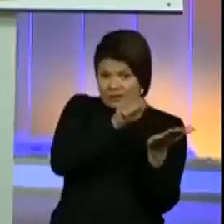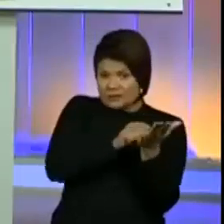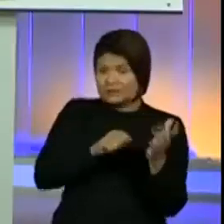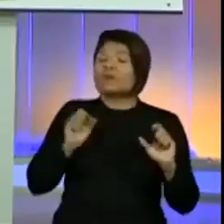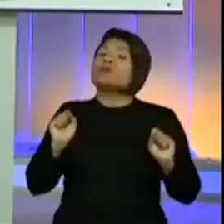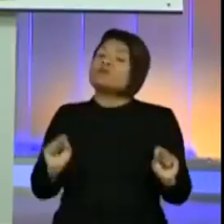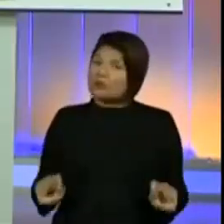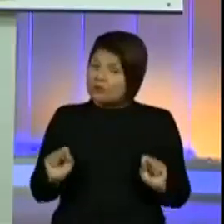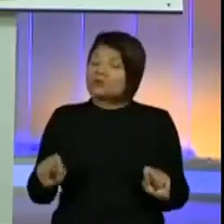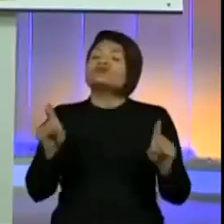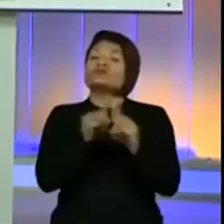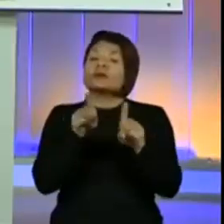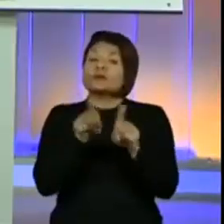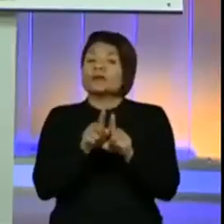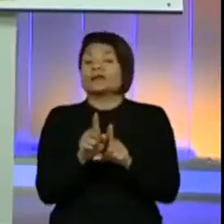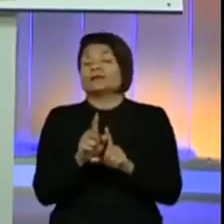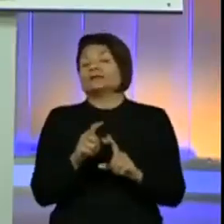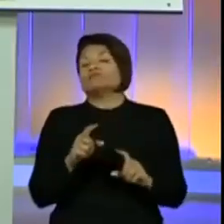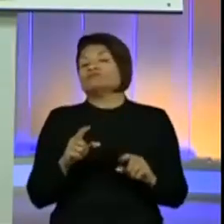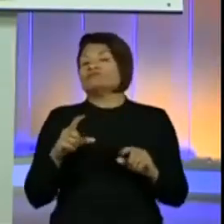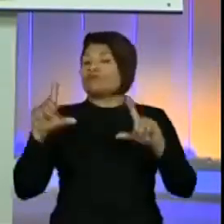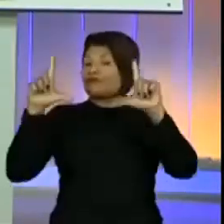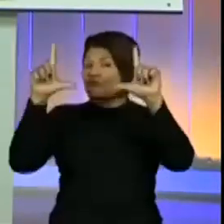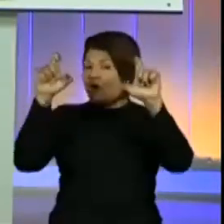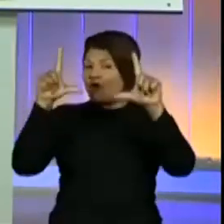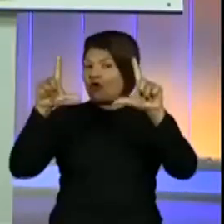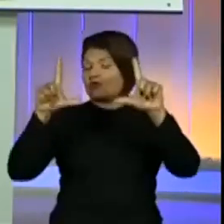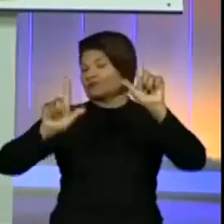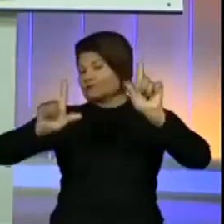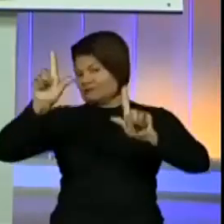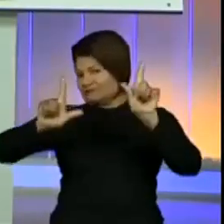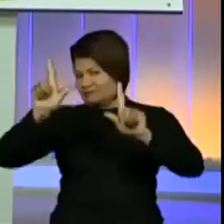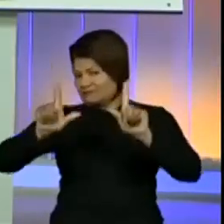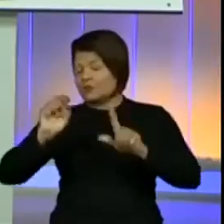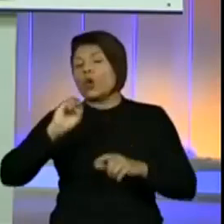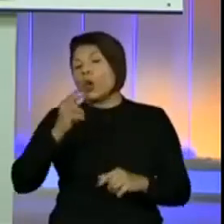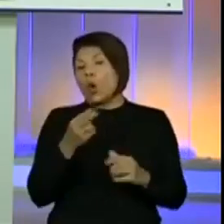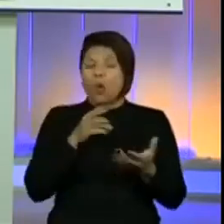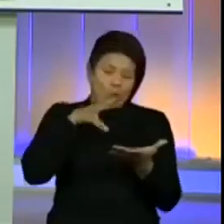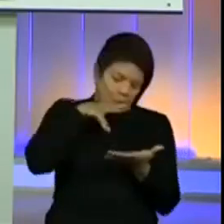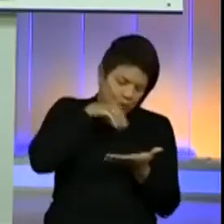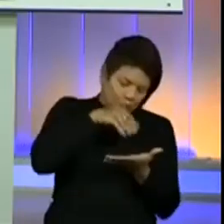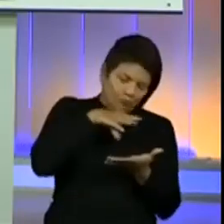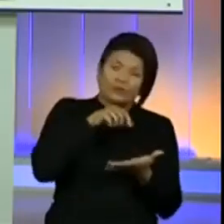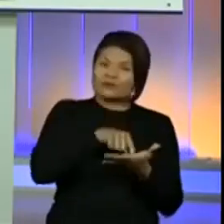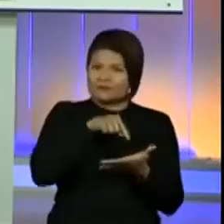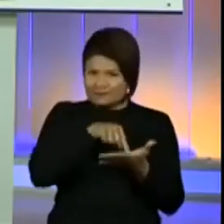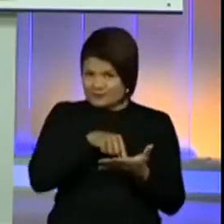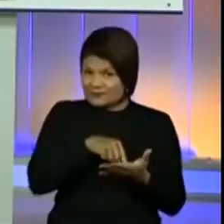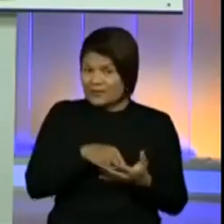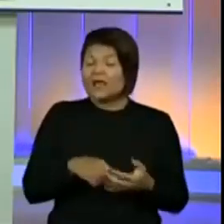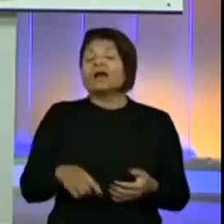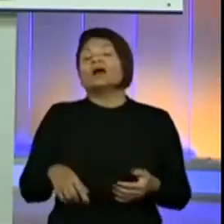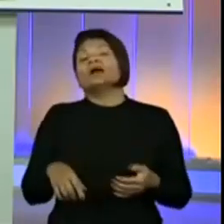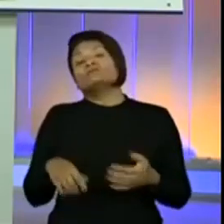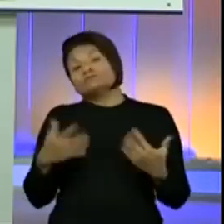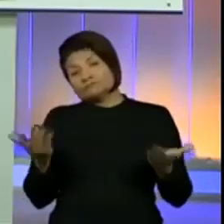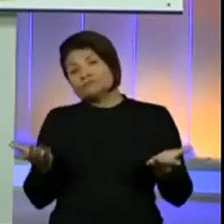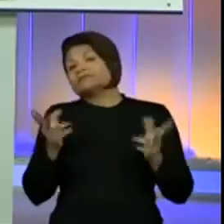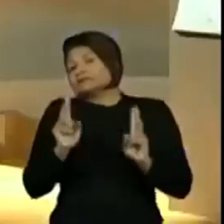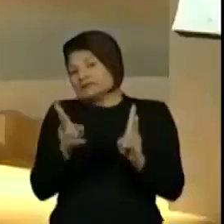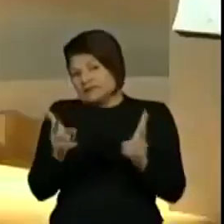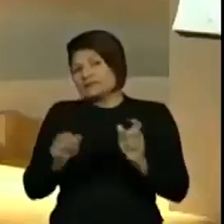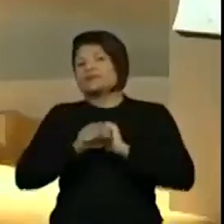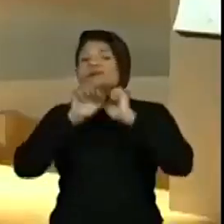também tirar foto da tela, né, da TV, um print do celular e sempre,